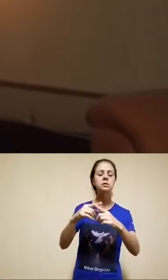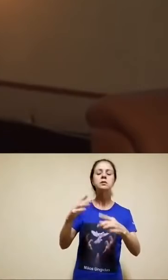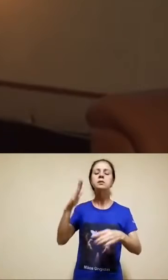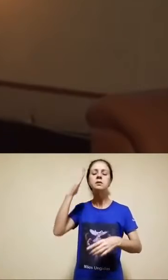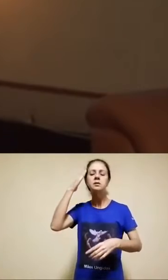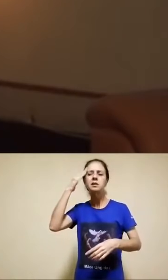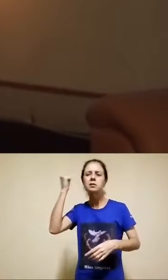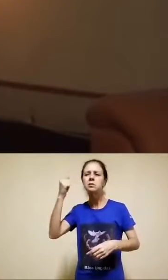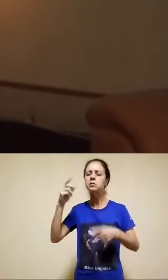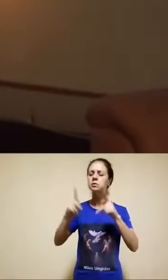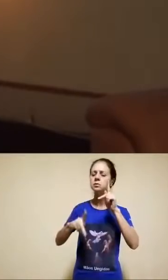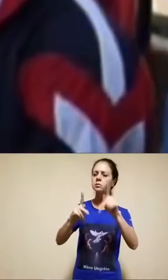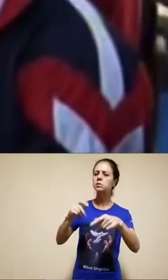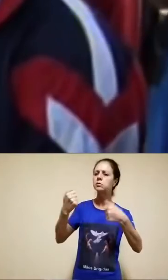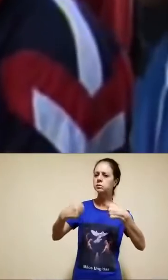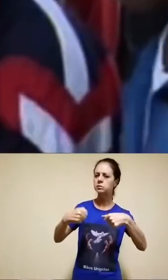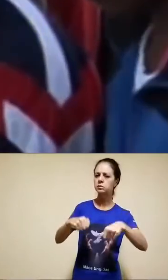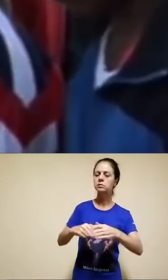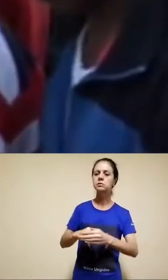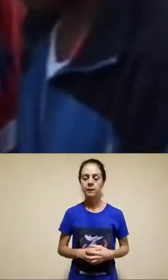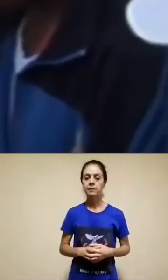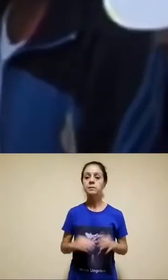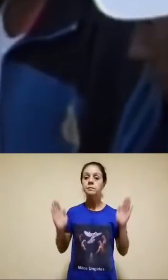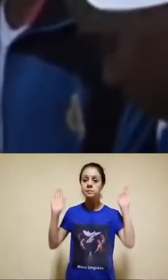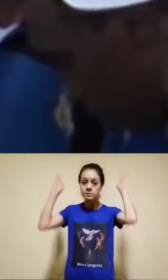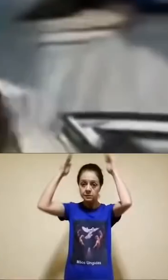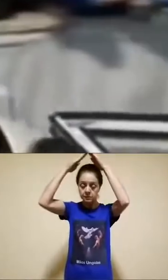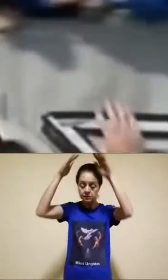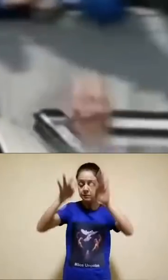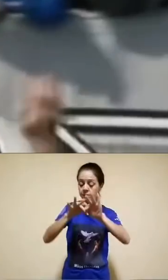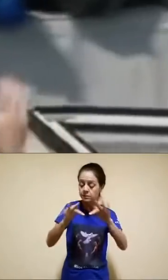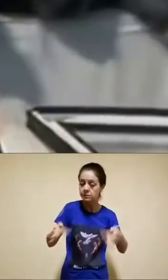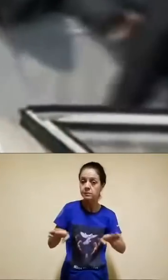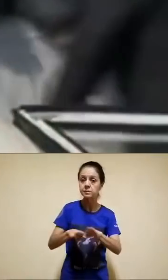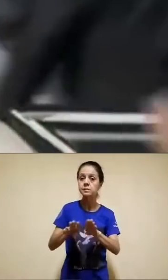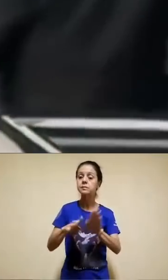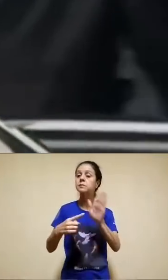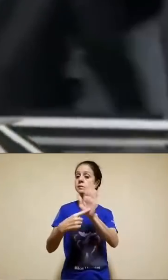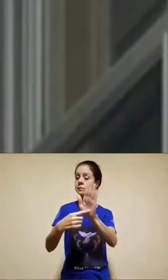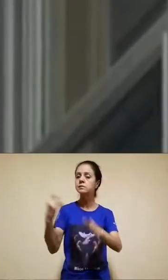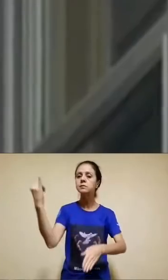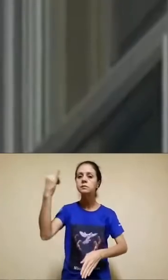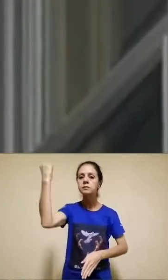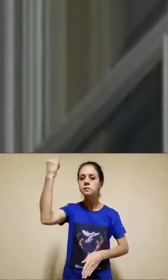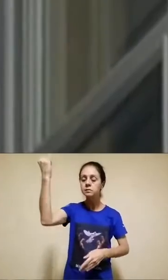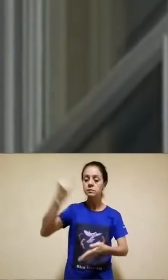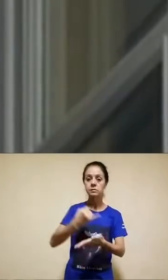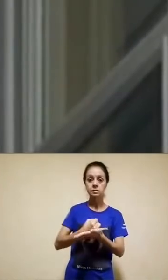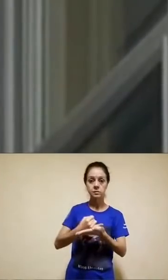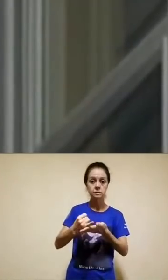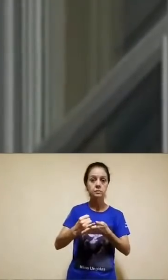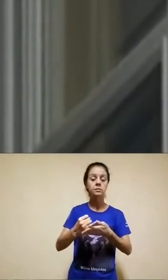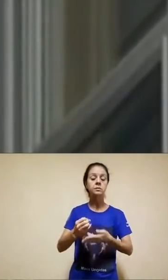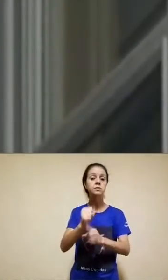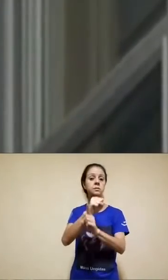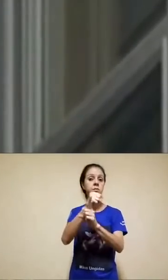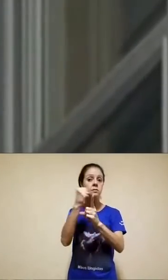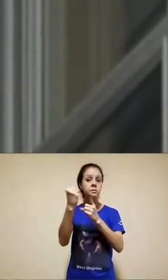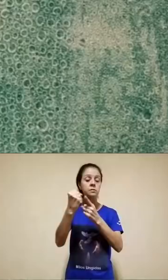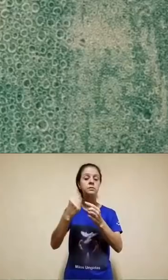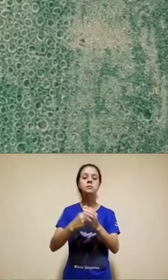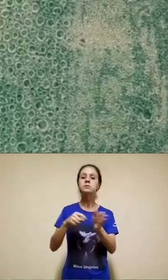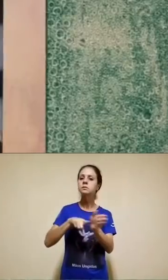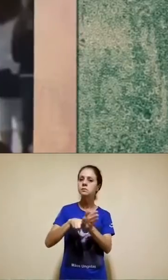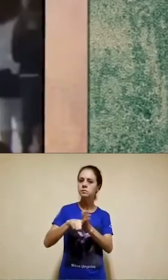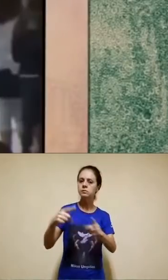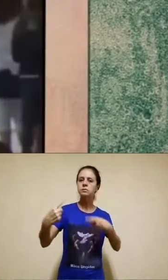essas demandas e com essas necessidades. O Papa Francisco também destacou a importância do engajamento social nas questões